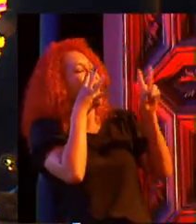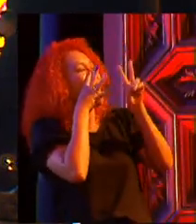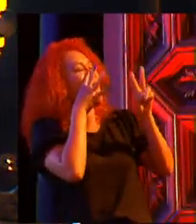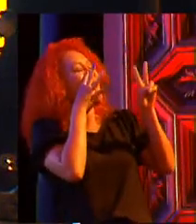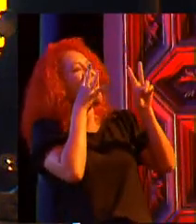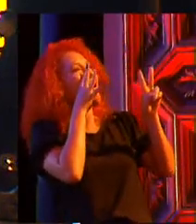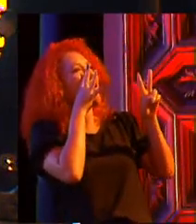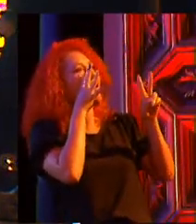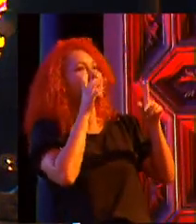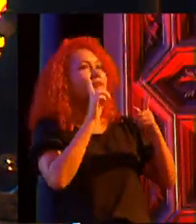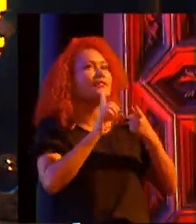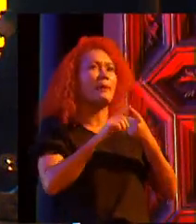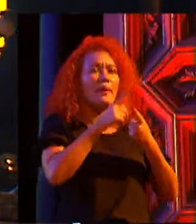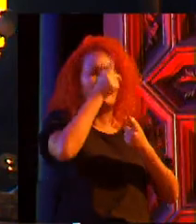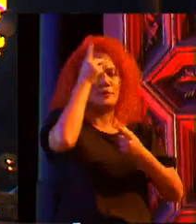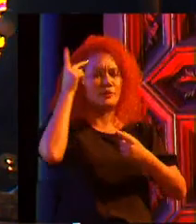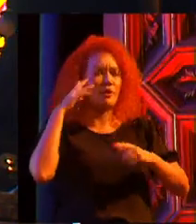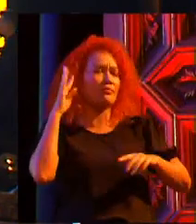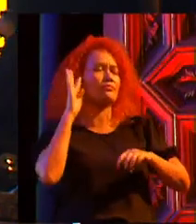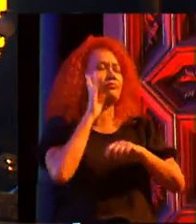e prestigiada por todos.